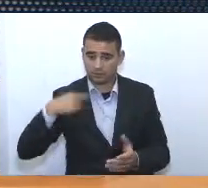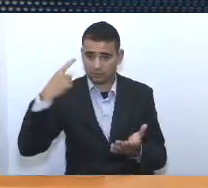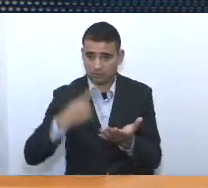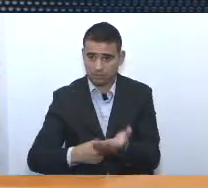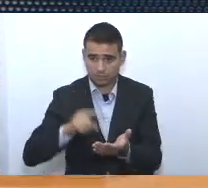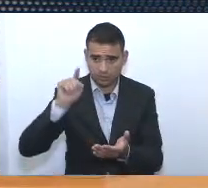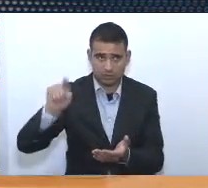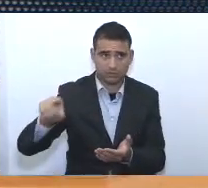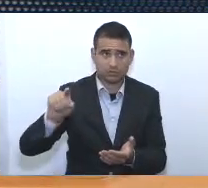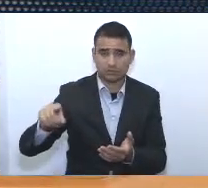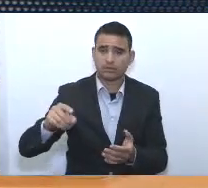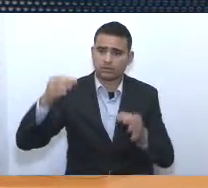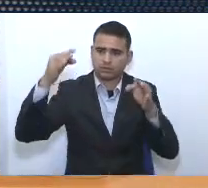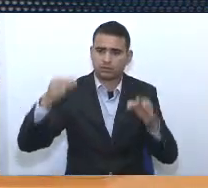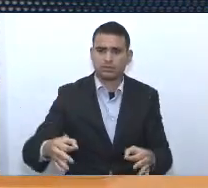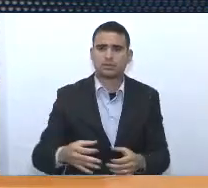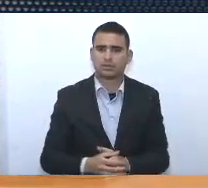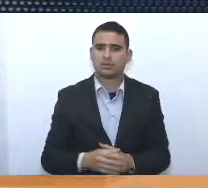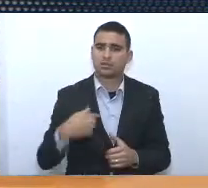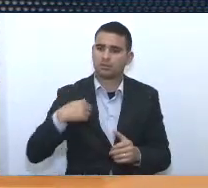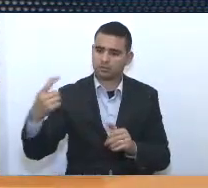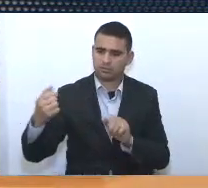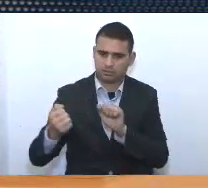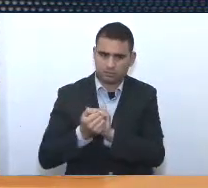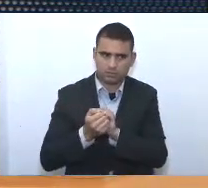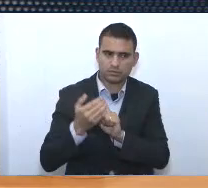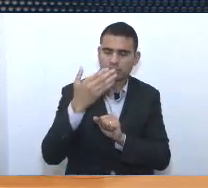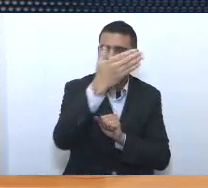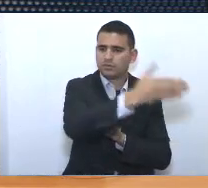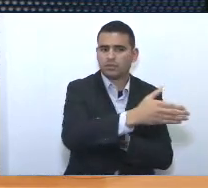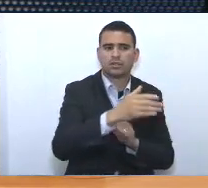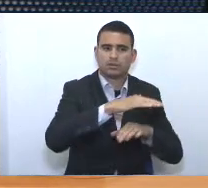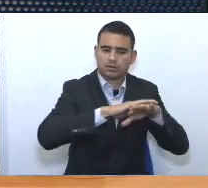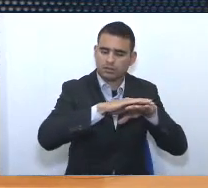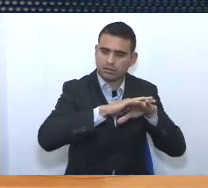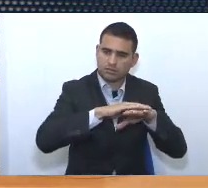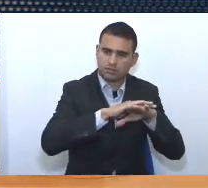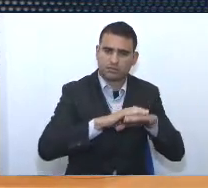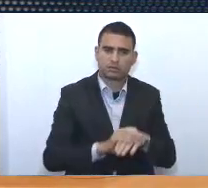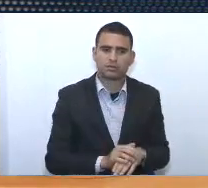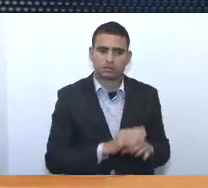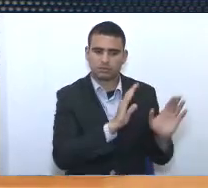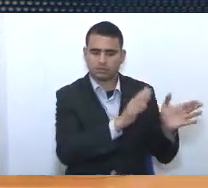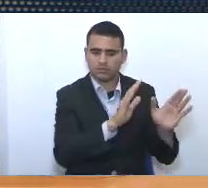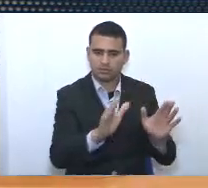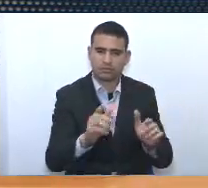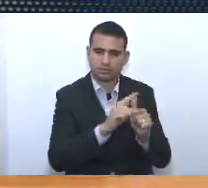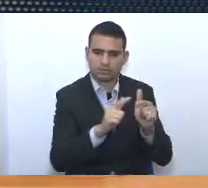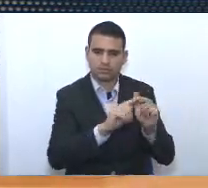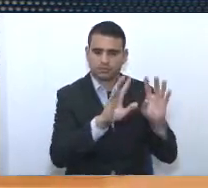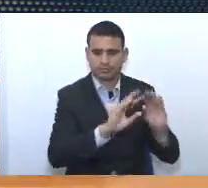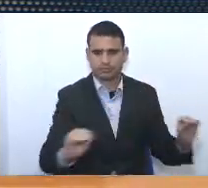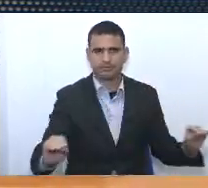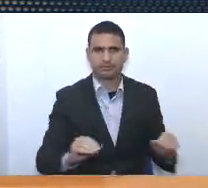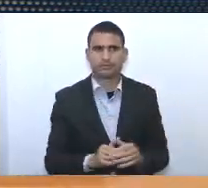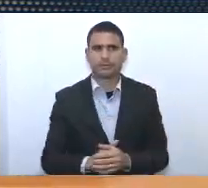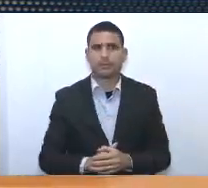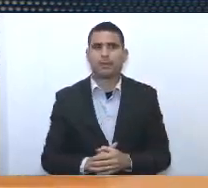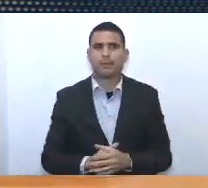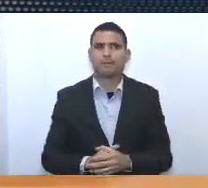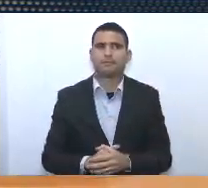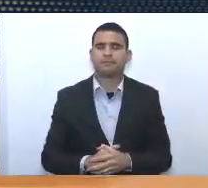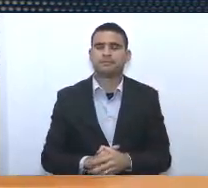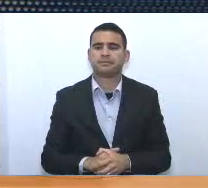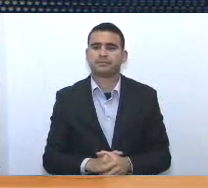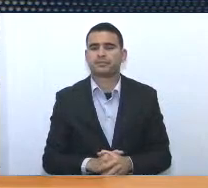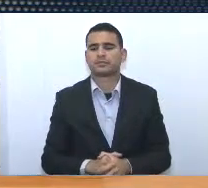ao Afrânio do SAAI, para ir junto contigo, para conversar com ele, para que nós possamos solucionar esse problema. Ok?